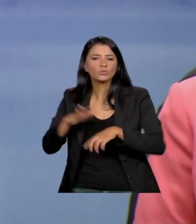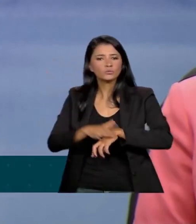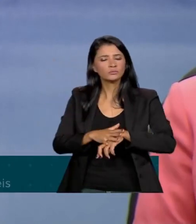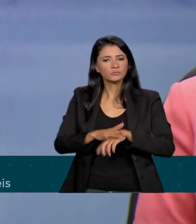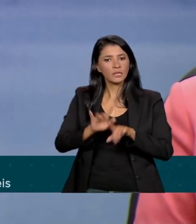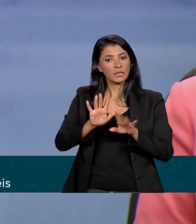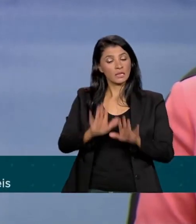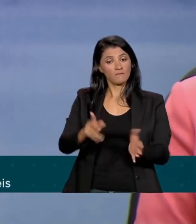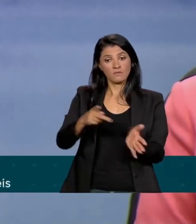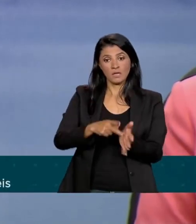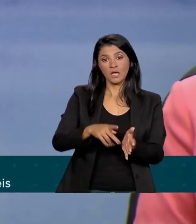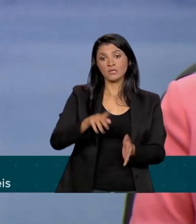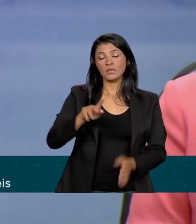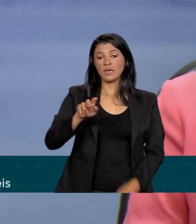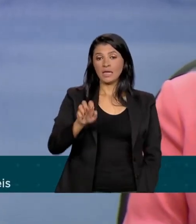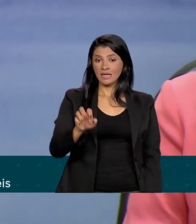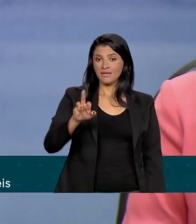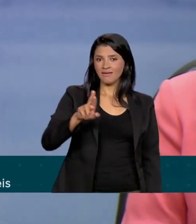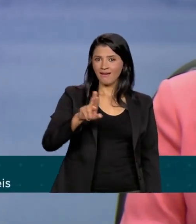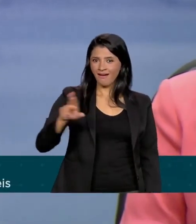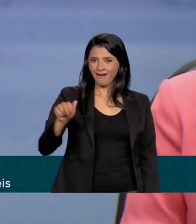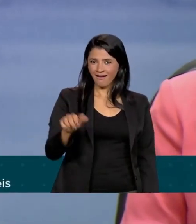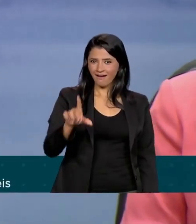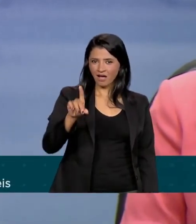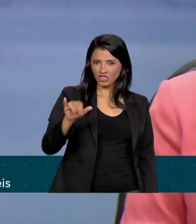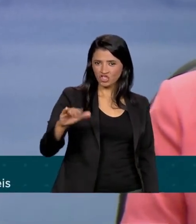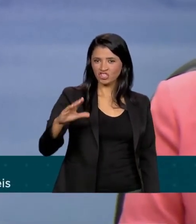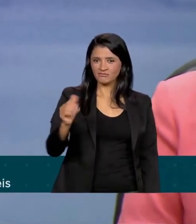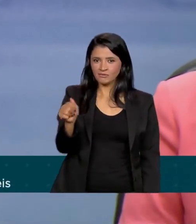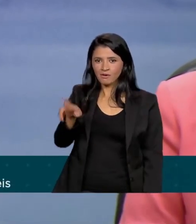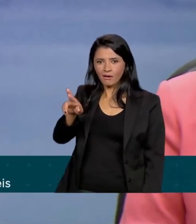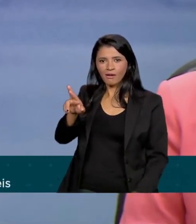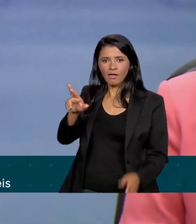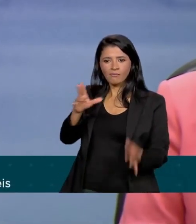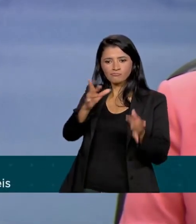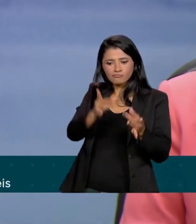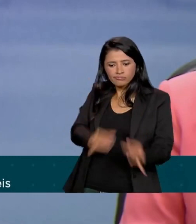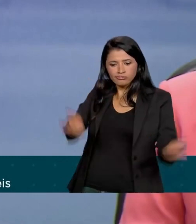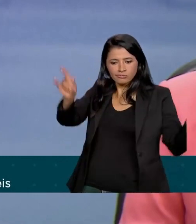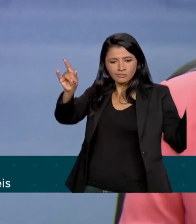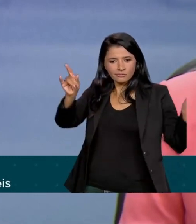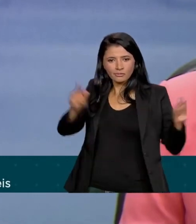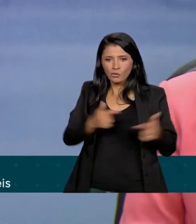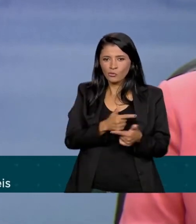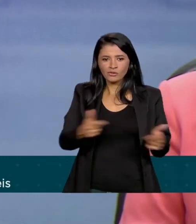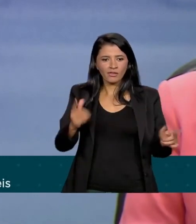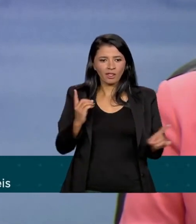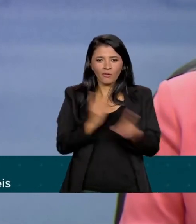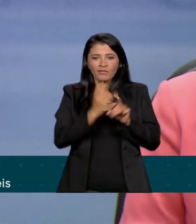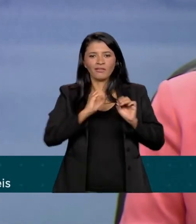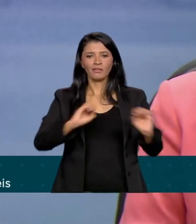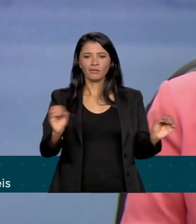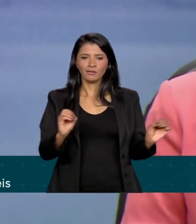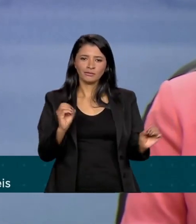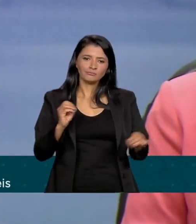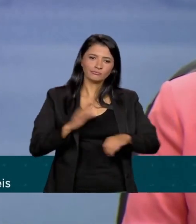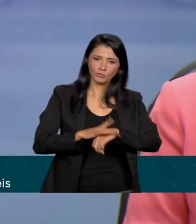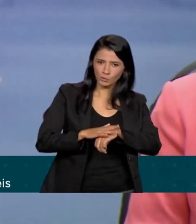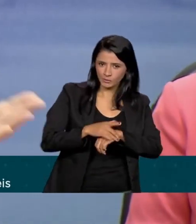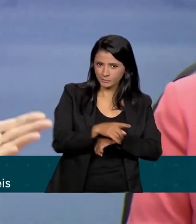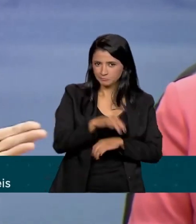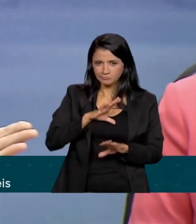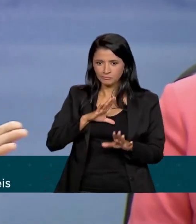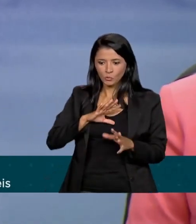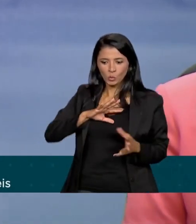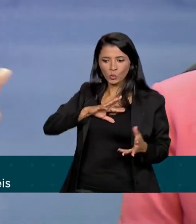erradicar é acabar de uma vez por todas, definitivamente. Não ter mais nenhum caso daquela doença